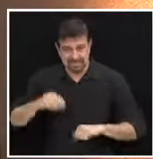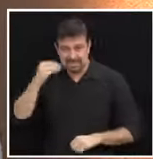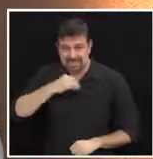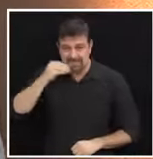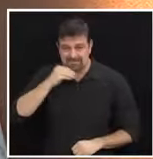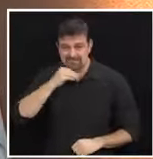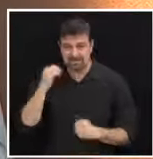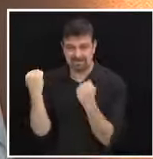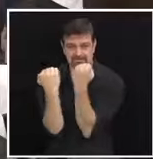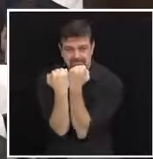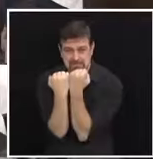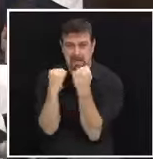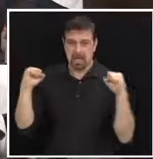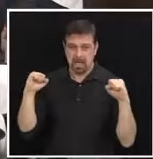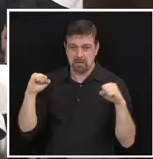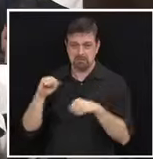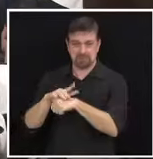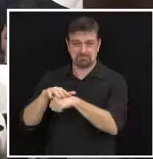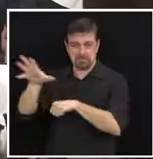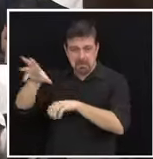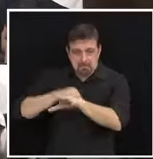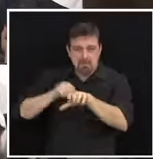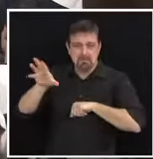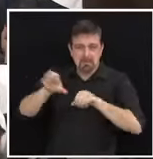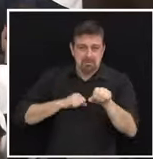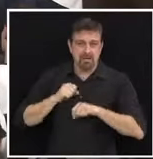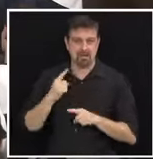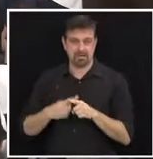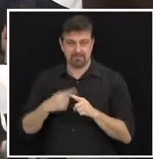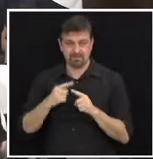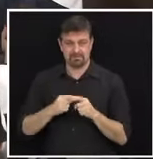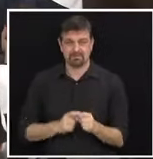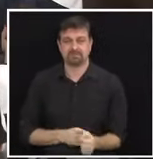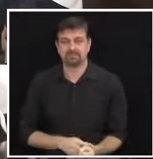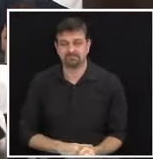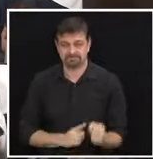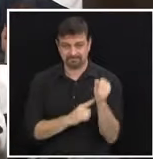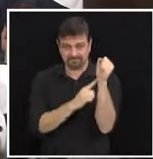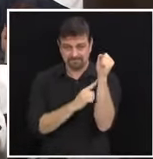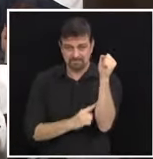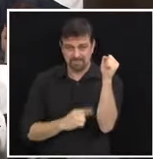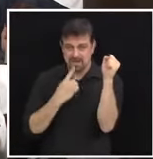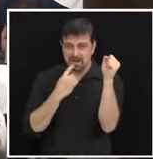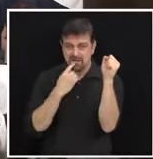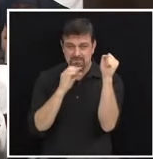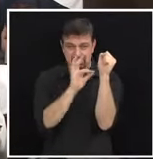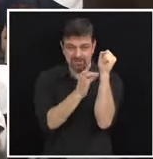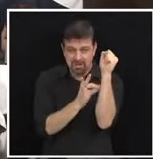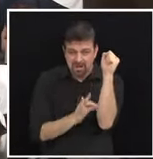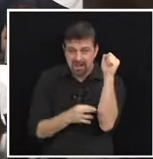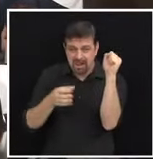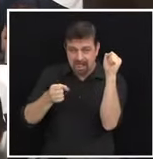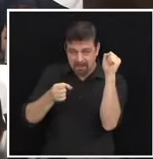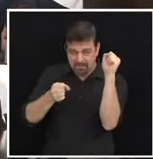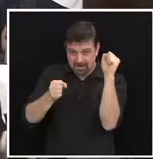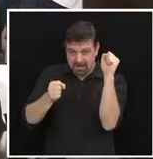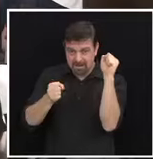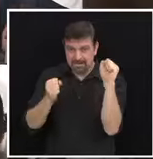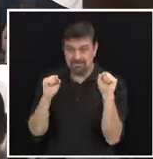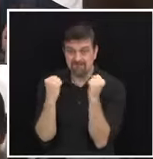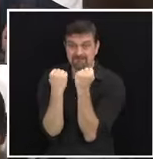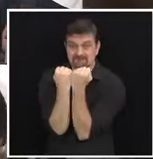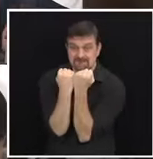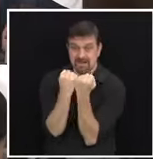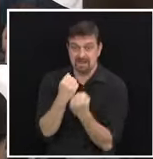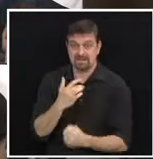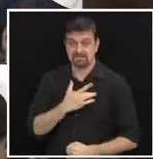quê? Como a gente sabe, o HIV ele destrói as células de defesa do nosso organismo, os linfócitos T. E isso a gente tem